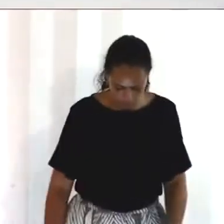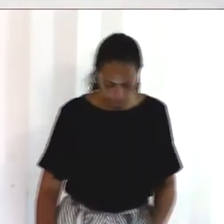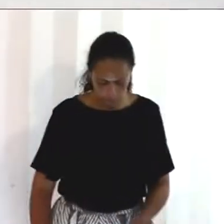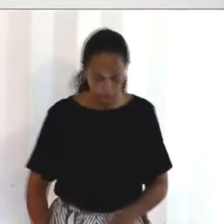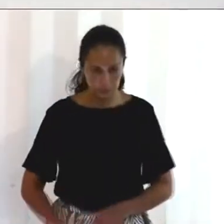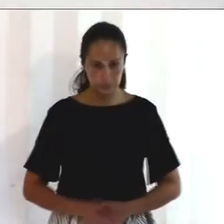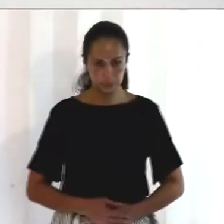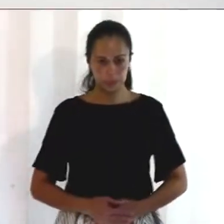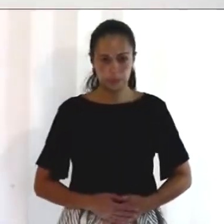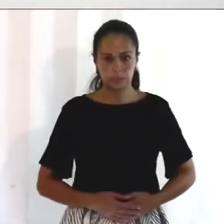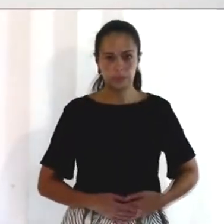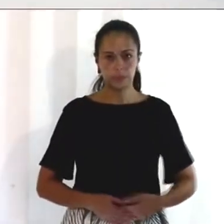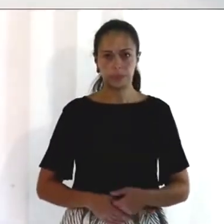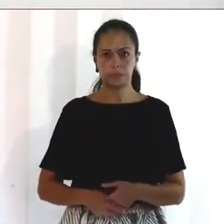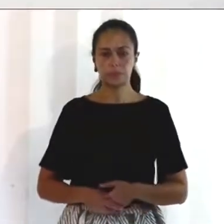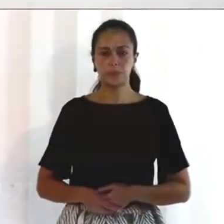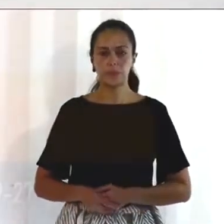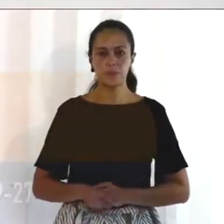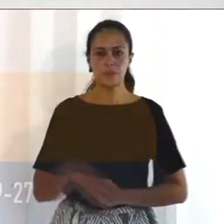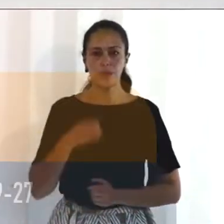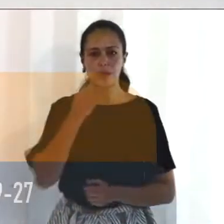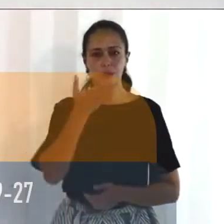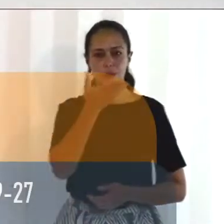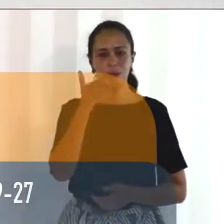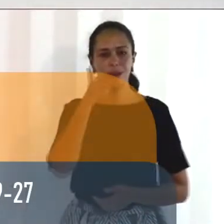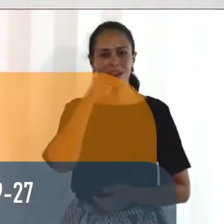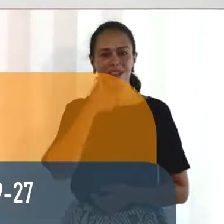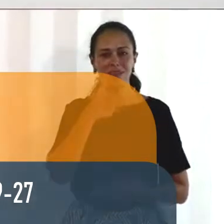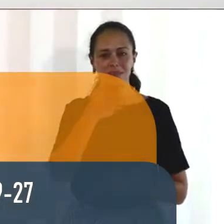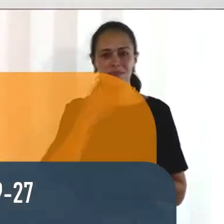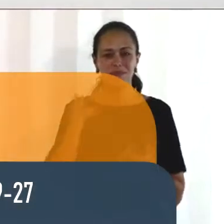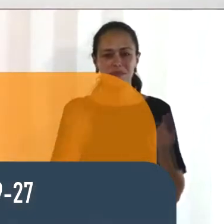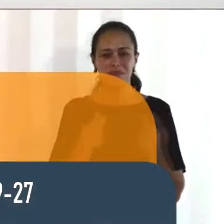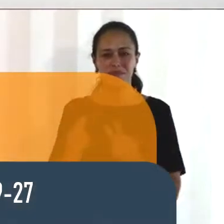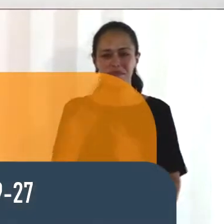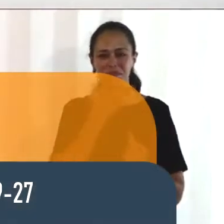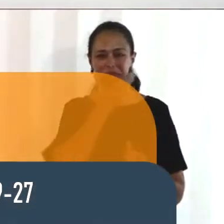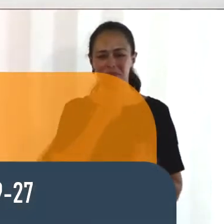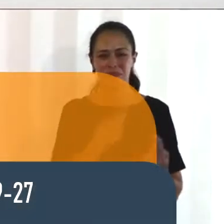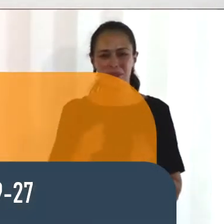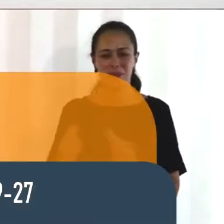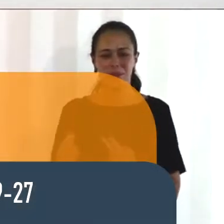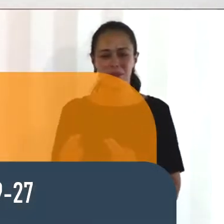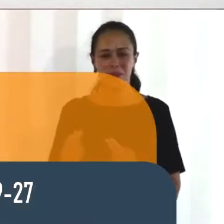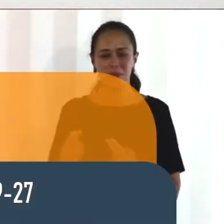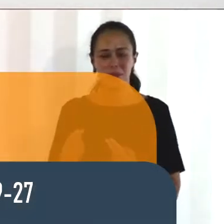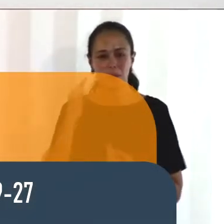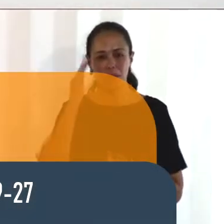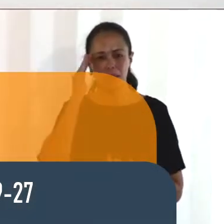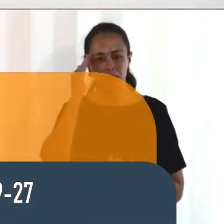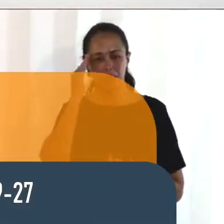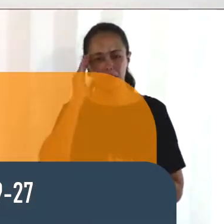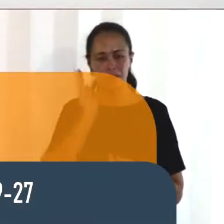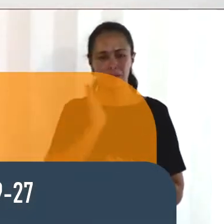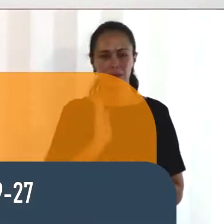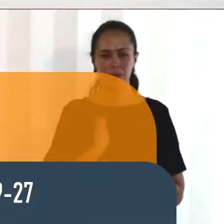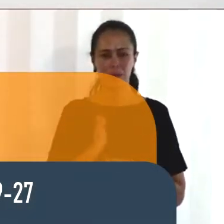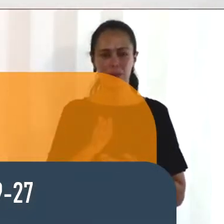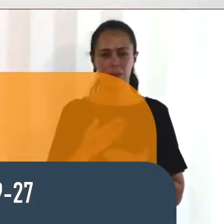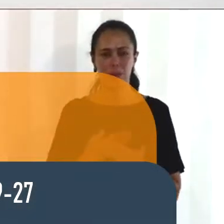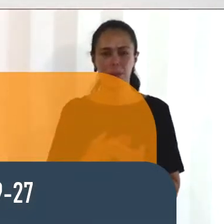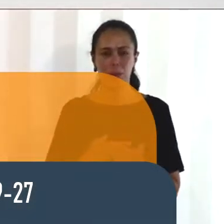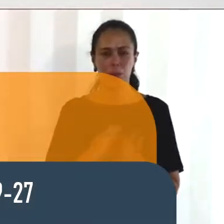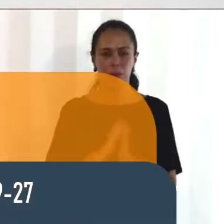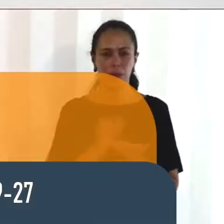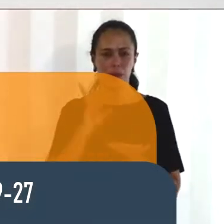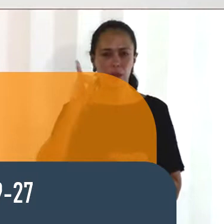Caros irmãos e irmãs, nós vamos meditar na palavra de Deus a partir de Tiago. Quero convidá-los para que abramos as